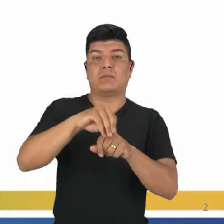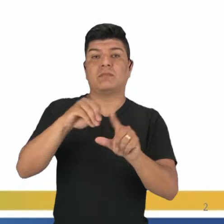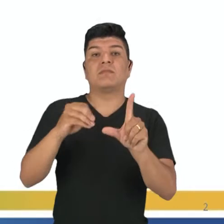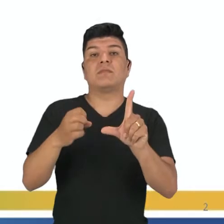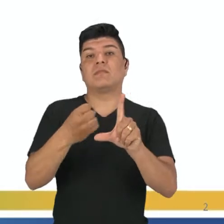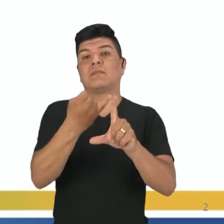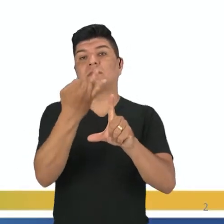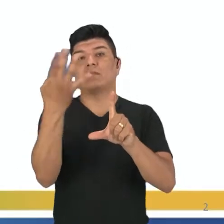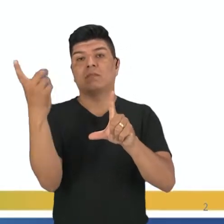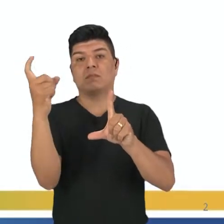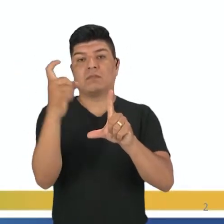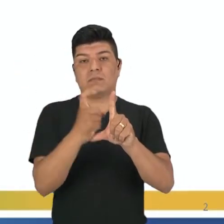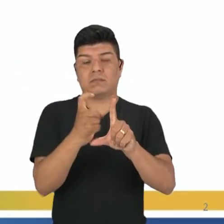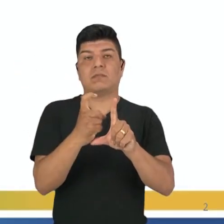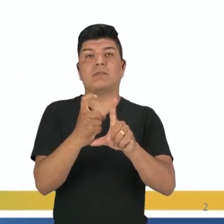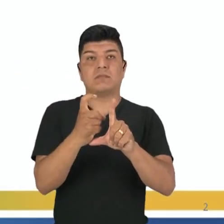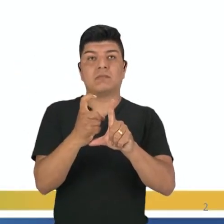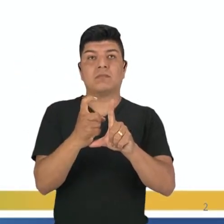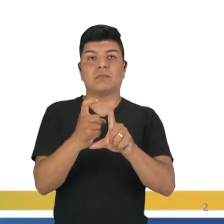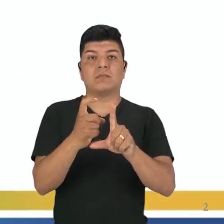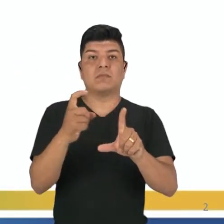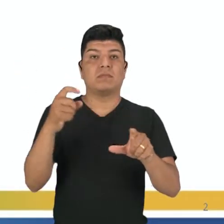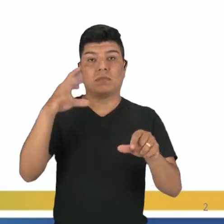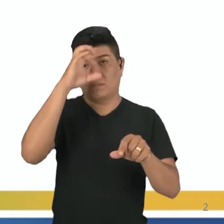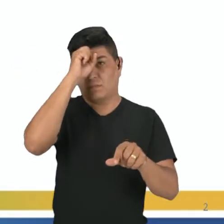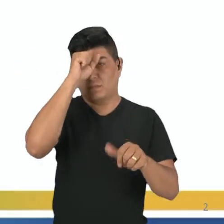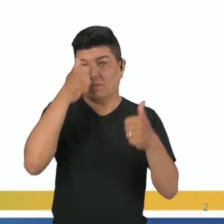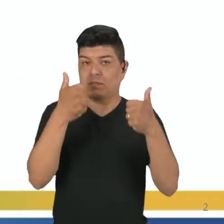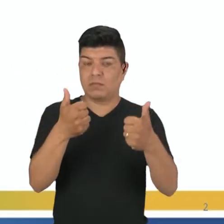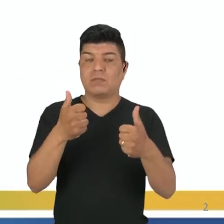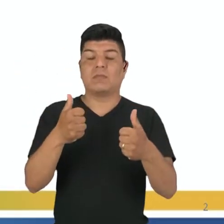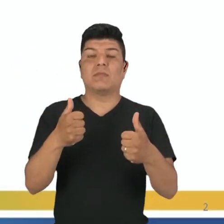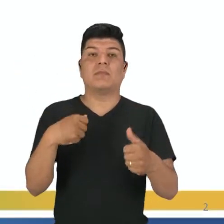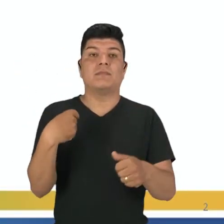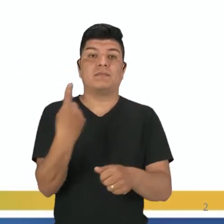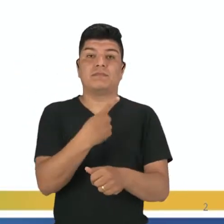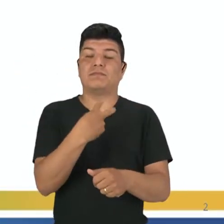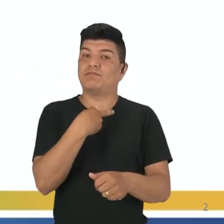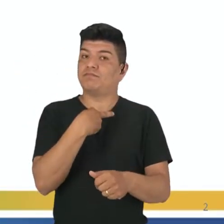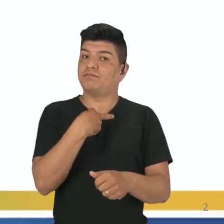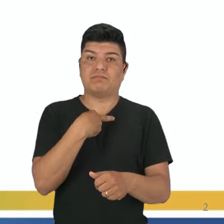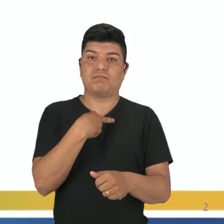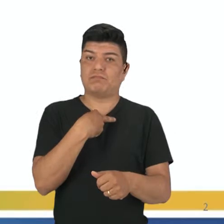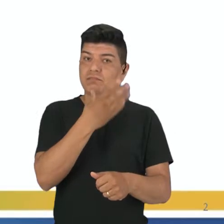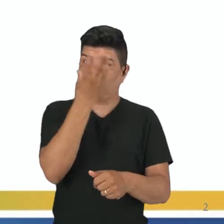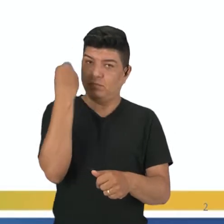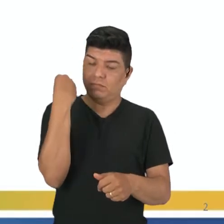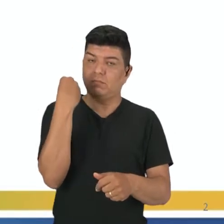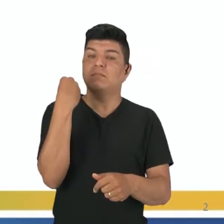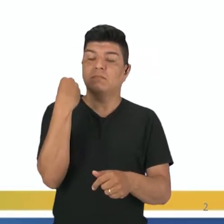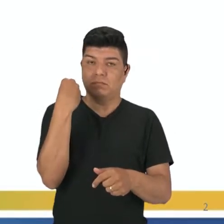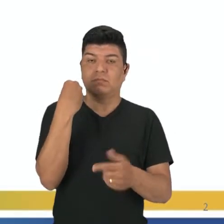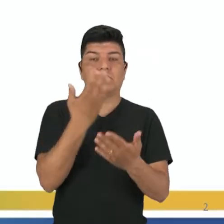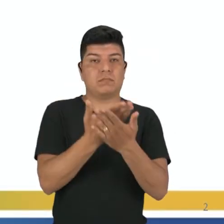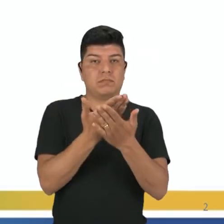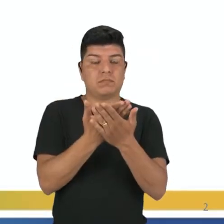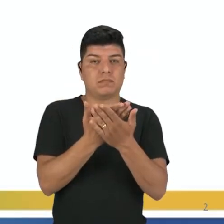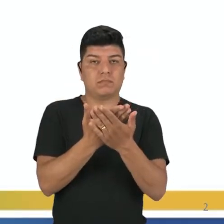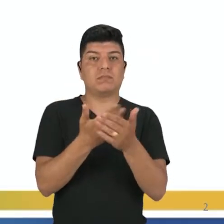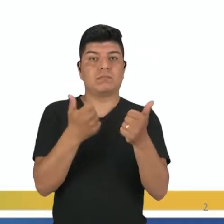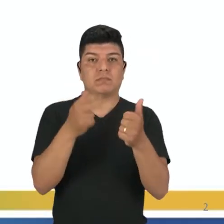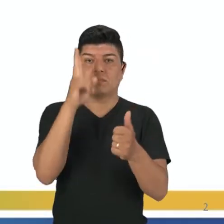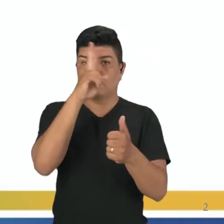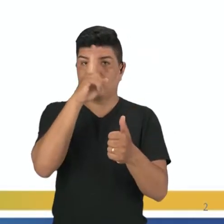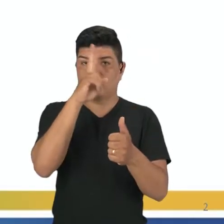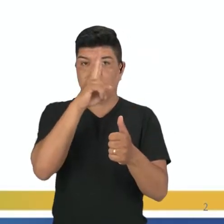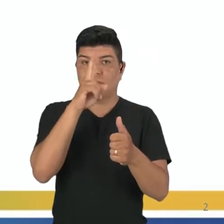e das funções devem estar bem frescos na nossa mente, para que possamos não ter sobressaltos no nosso estudo.